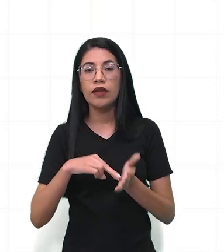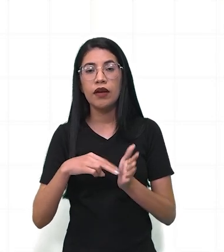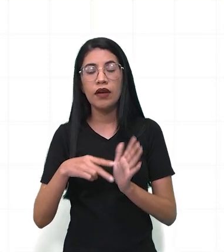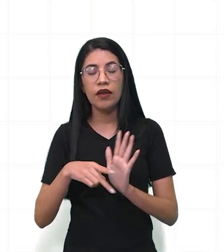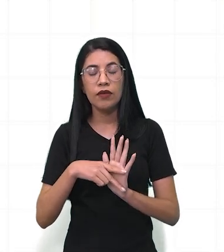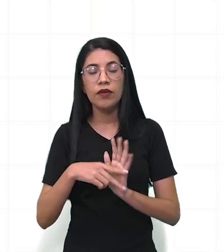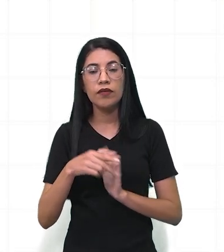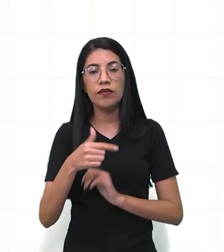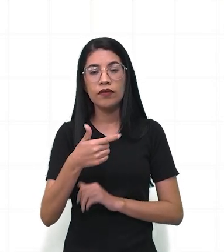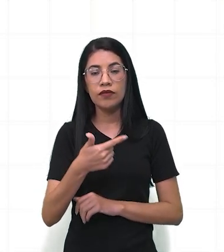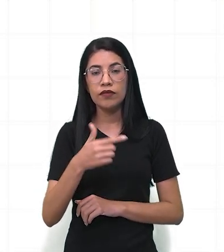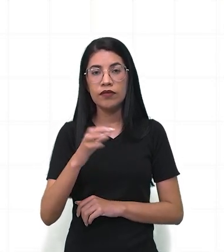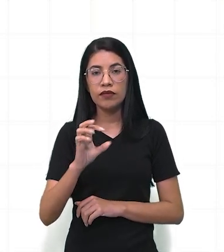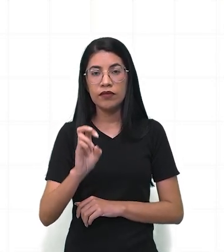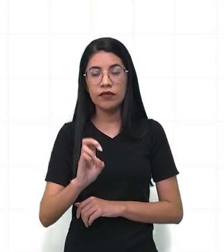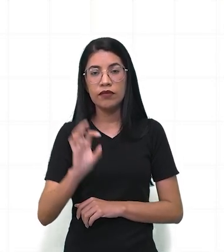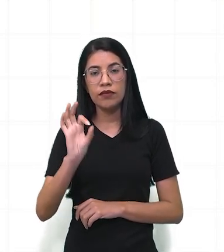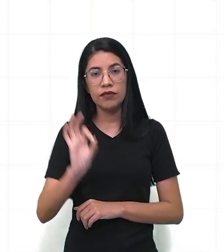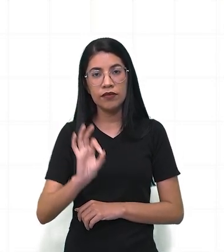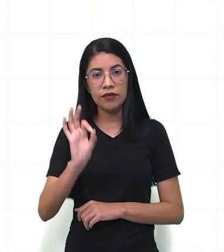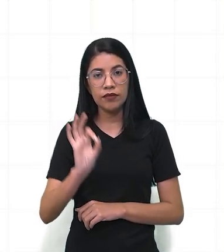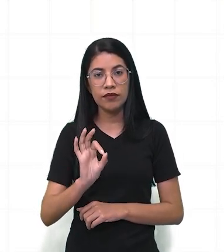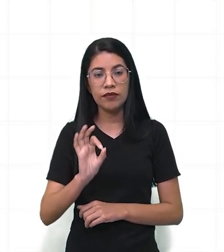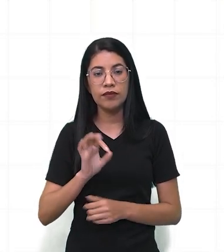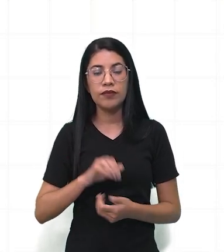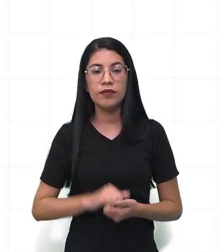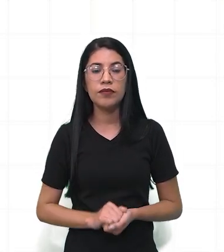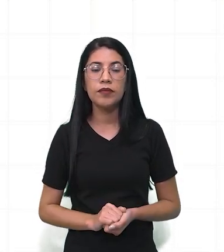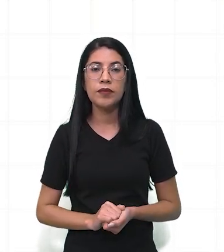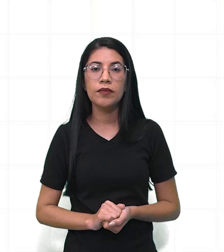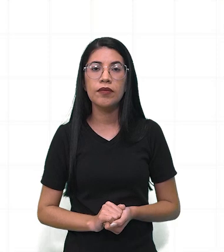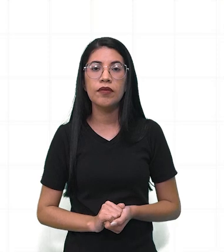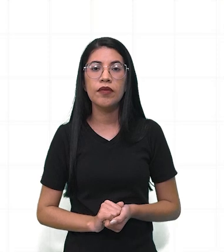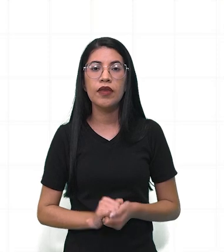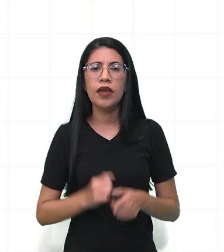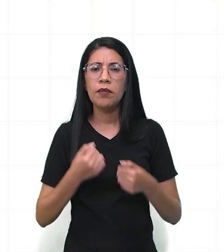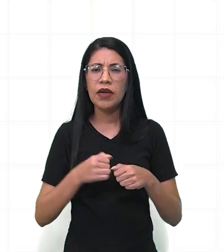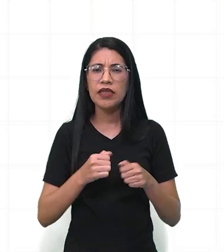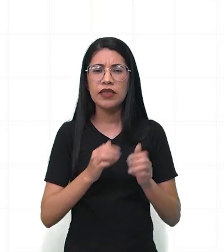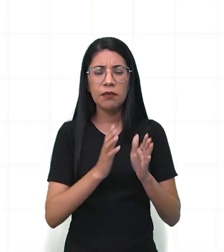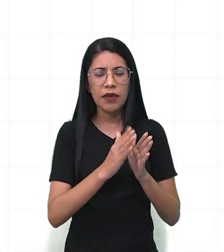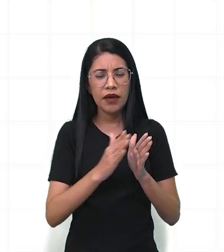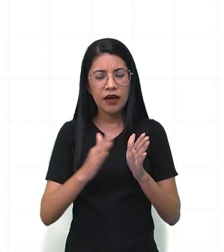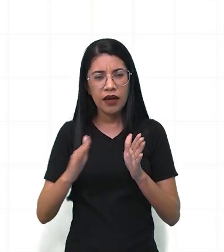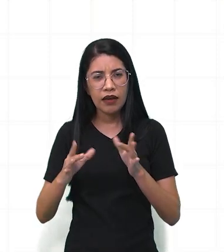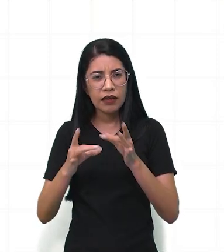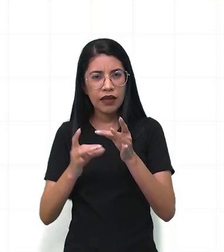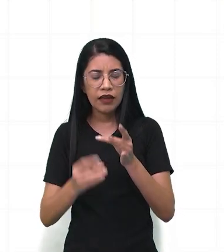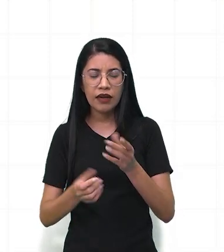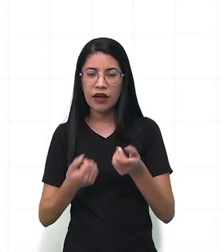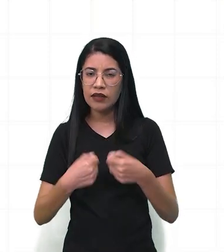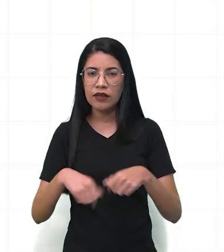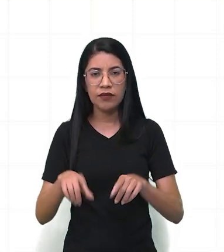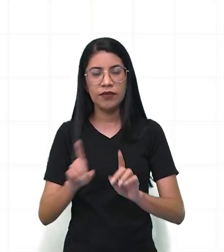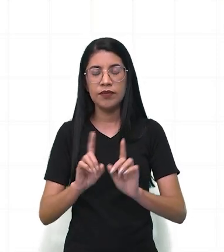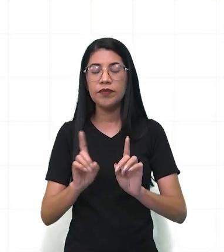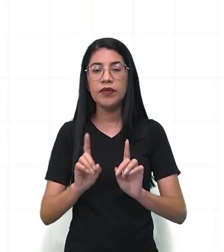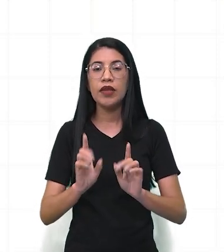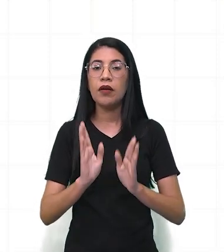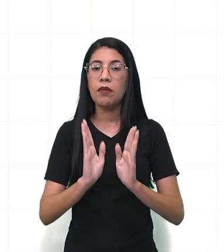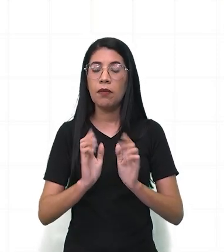Tá certo, gente? Então, olha, você precisa fazer tudo isso para descobrir a porcentagem? Não. Você pode dividir isso daqui